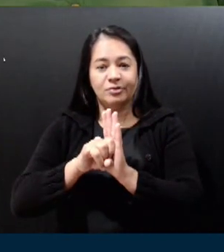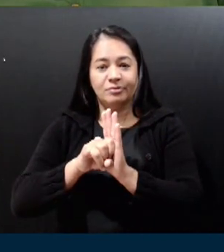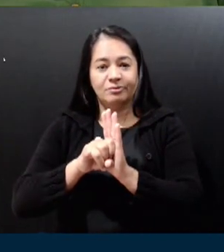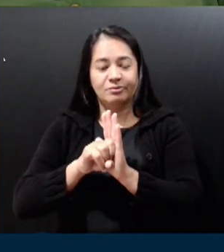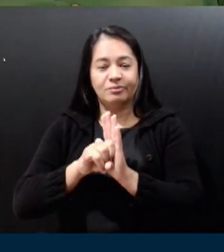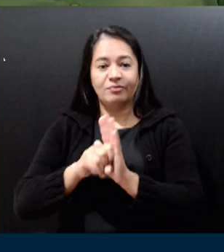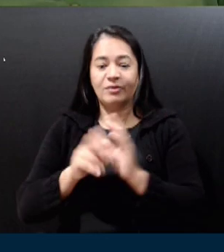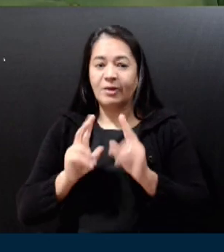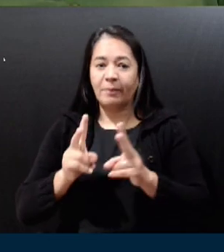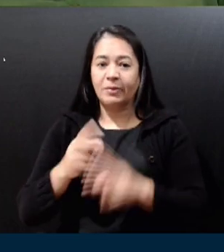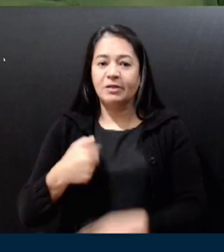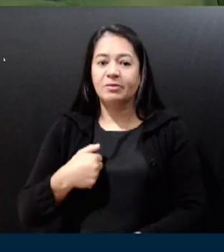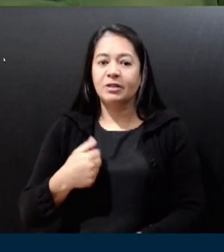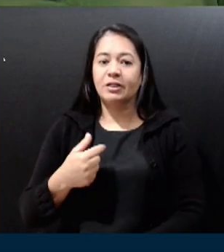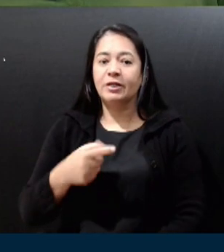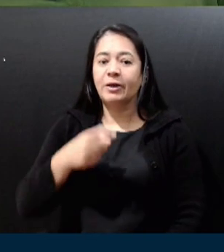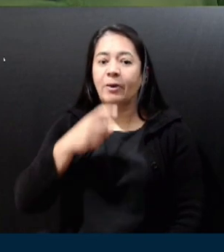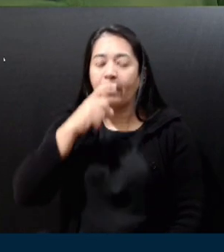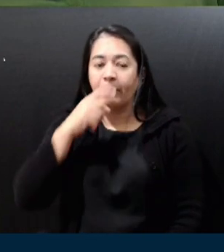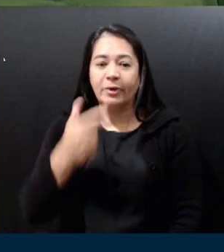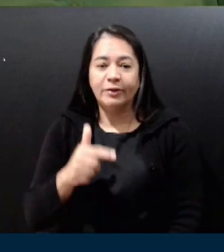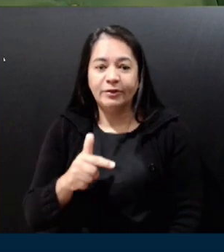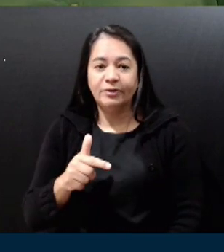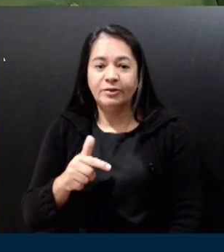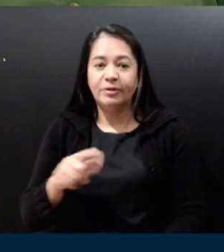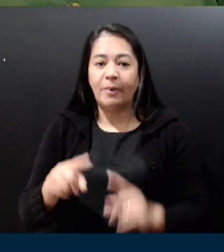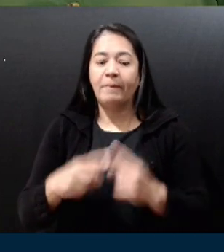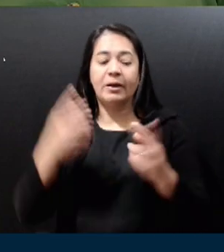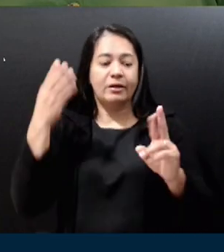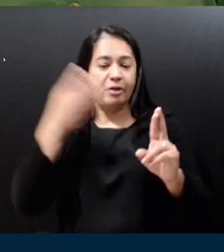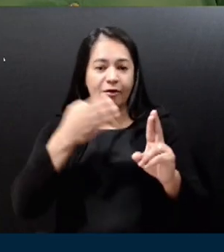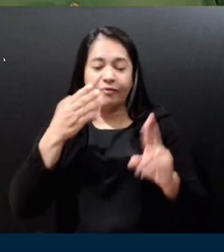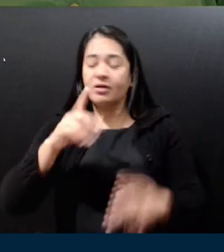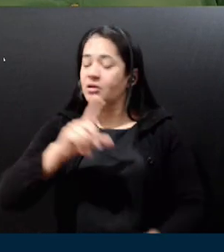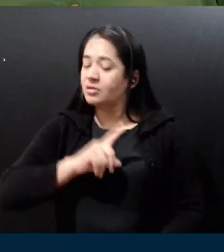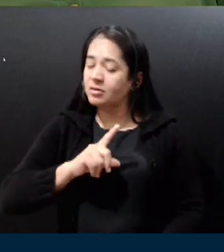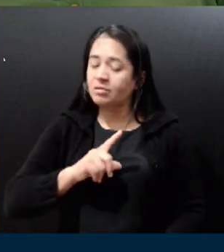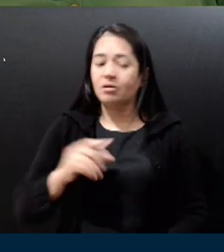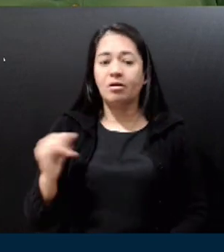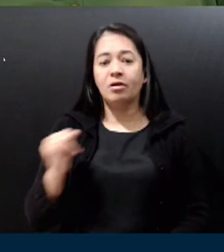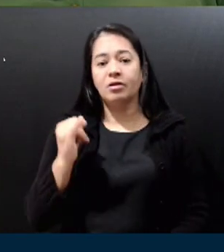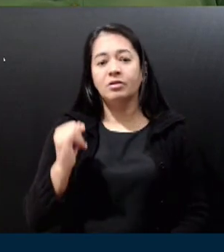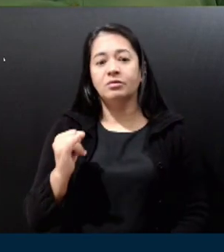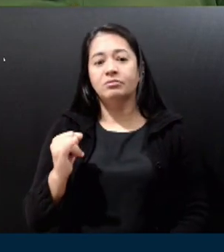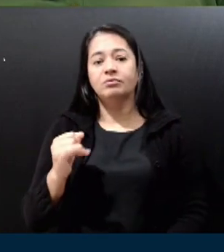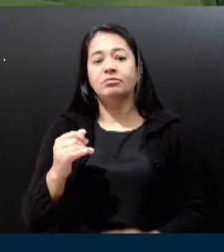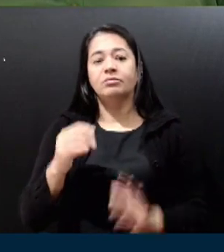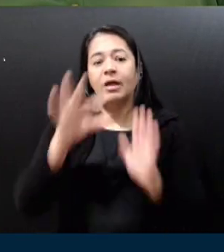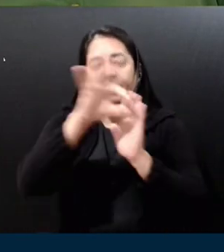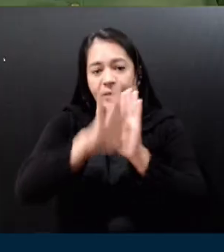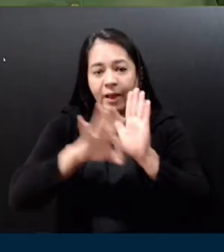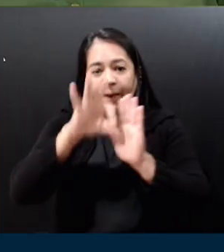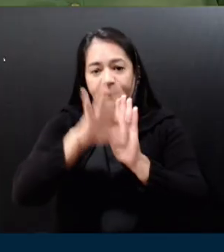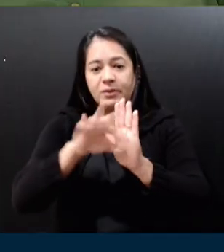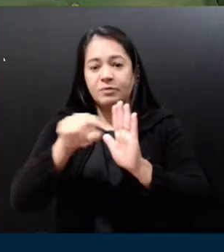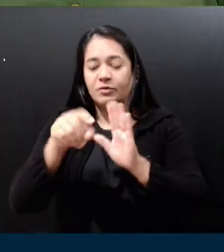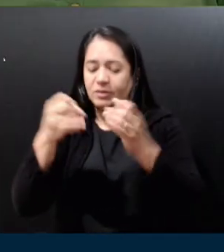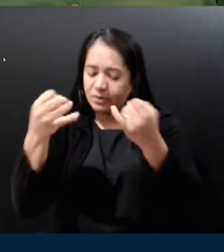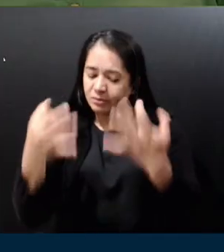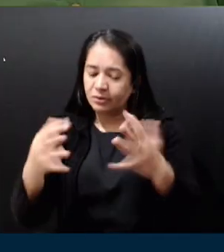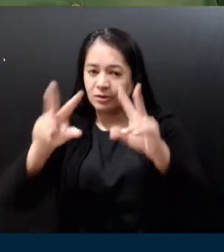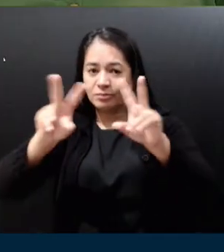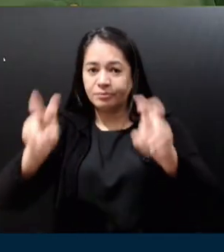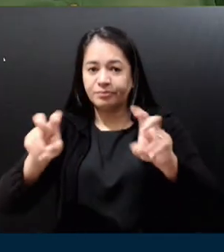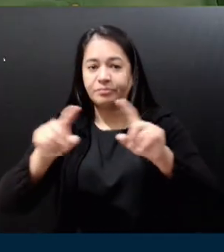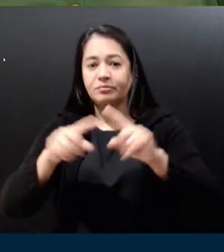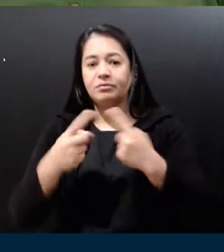eu preciso ter referência, isso é muito importante. Na psicanálise, você vai abordar esse tema. Mas o que eu acho é